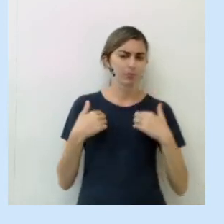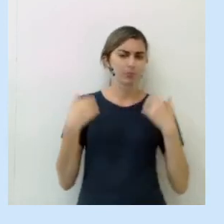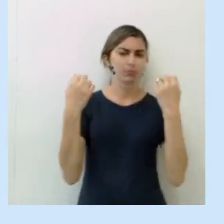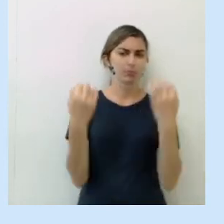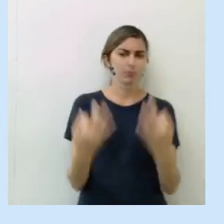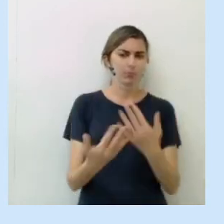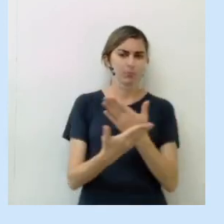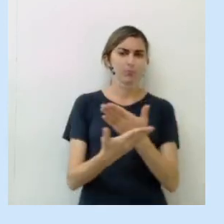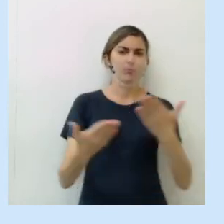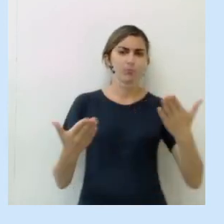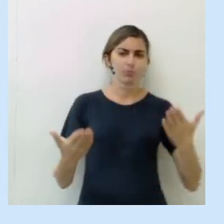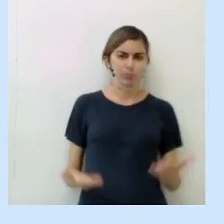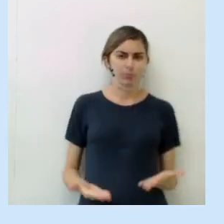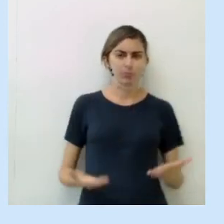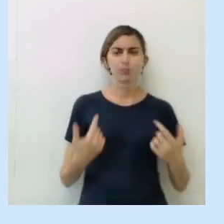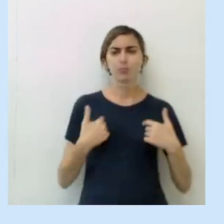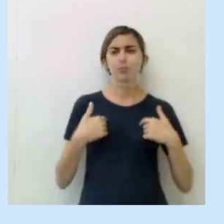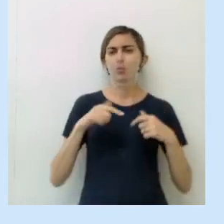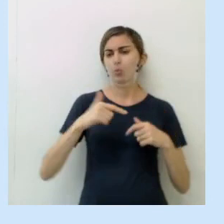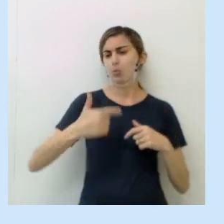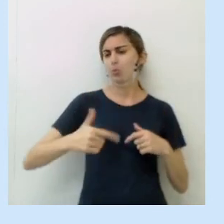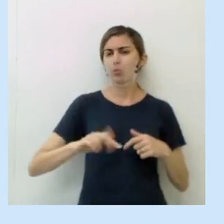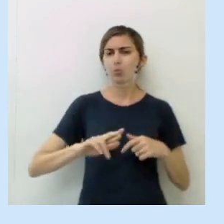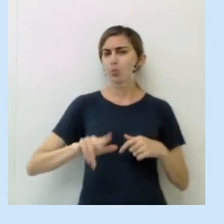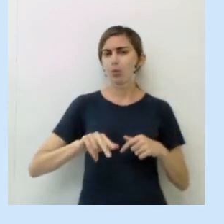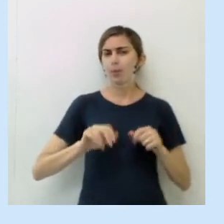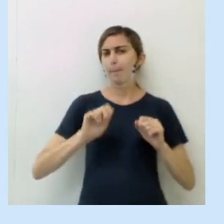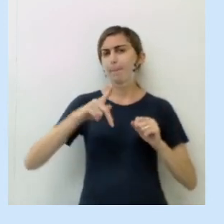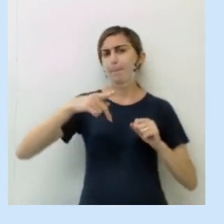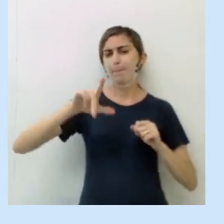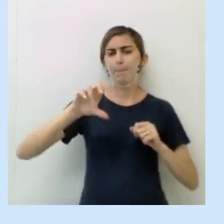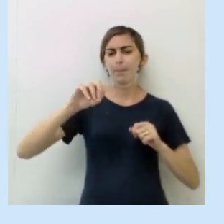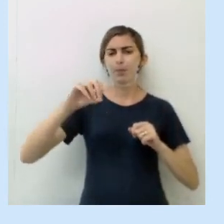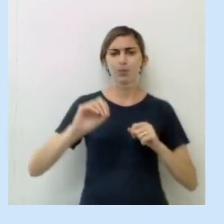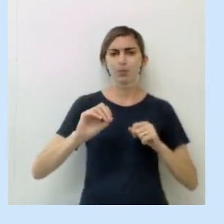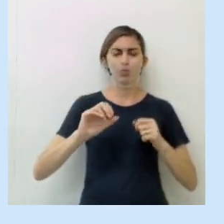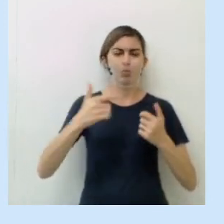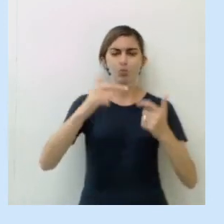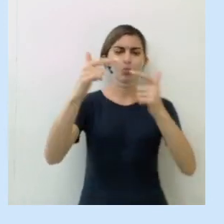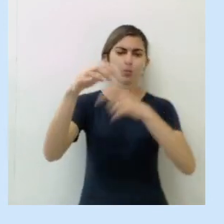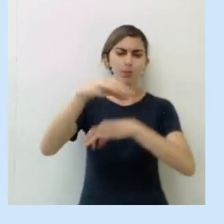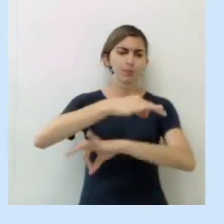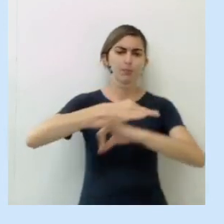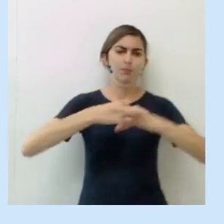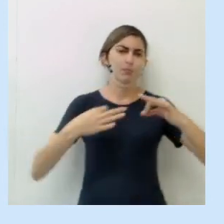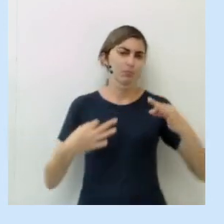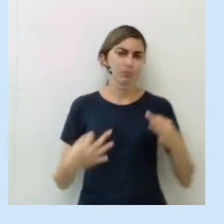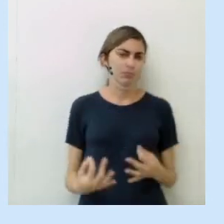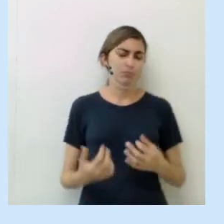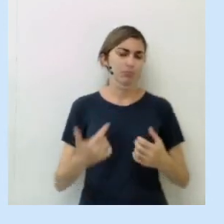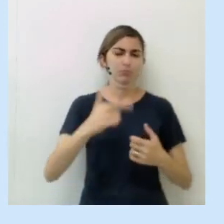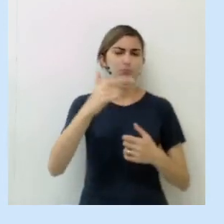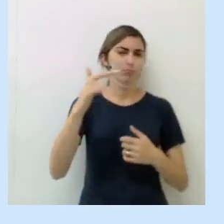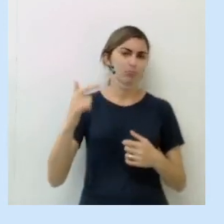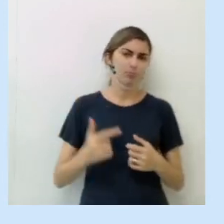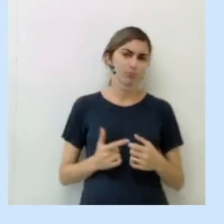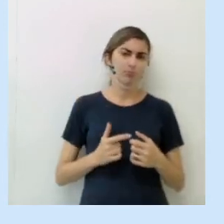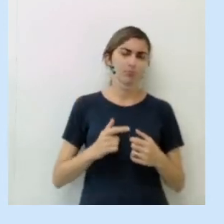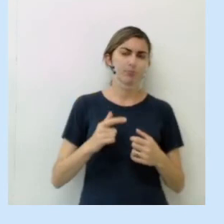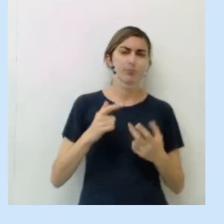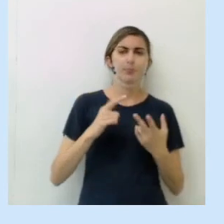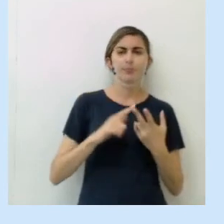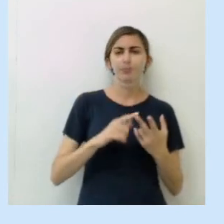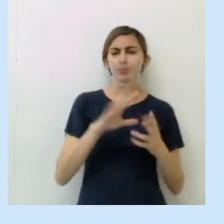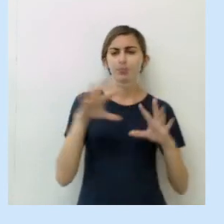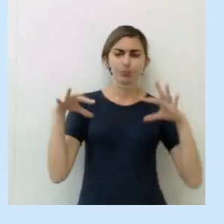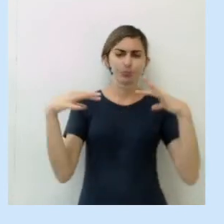vocês aqui na outra aula minha, que não é bem plana, né? Porque não existe molécula orgânica que não seja